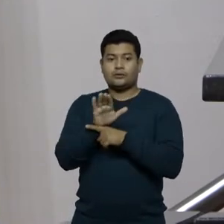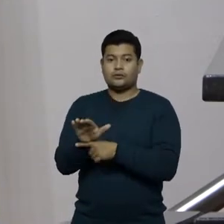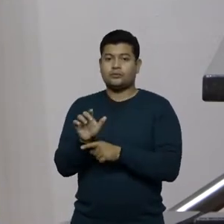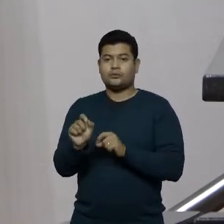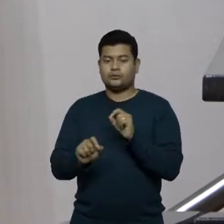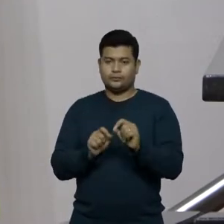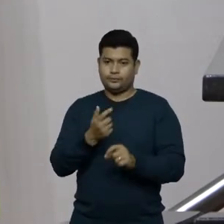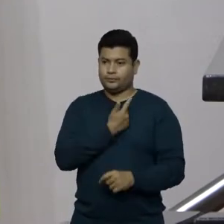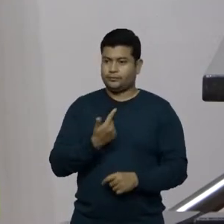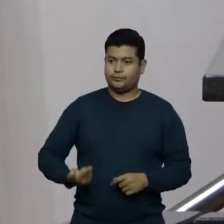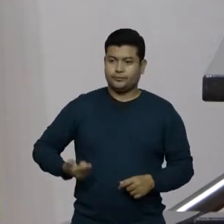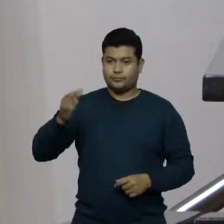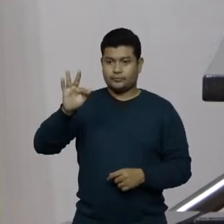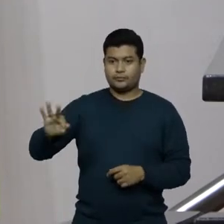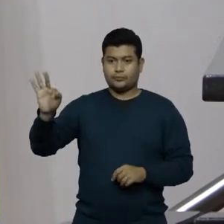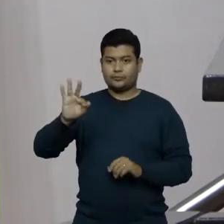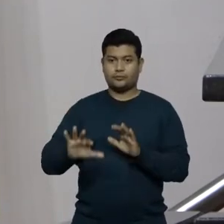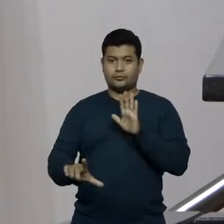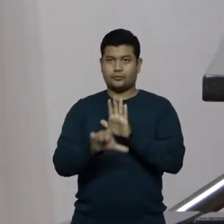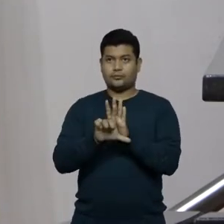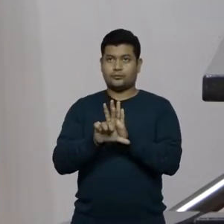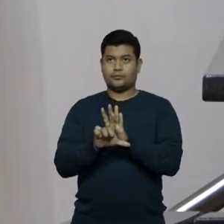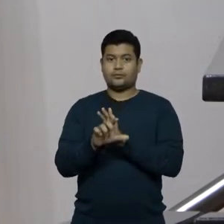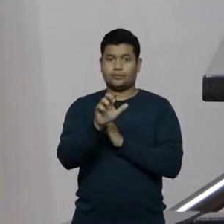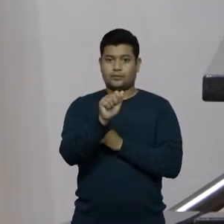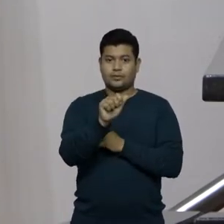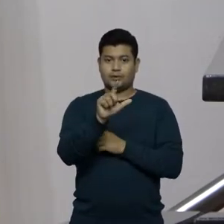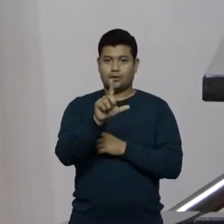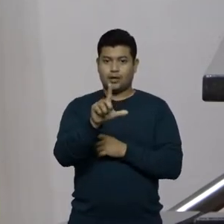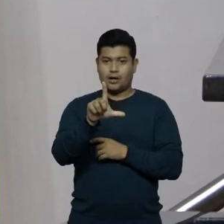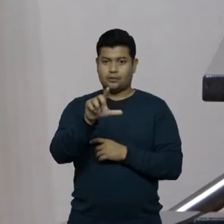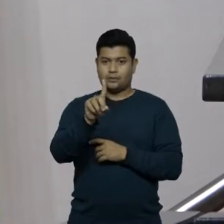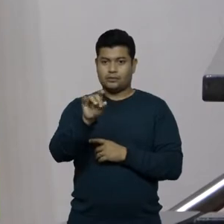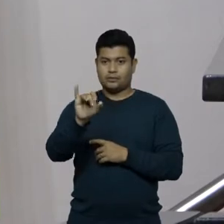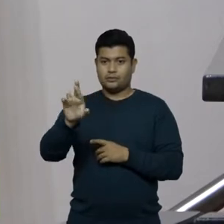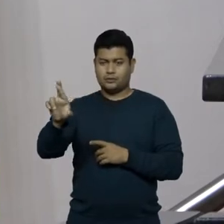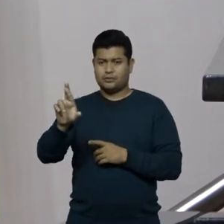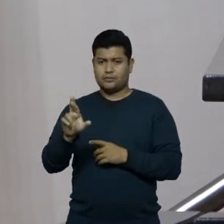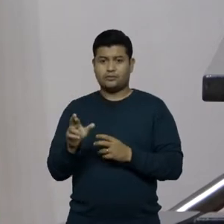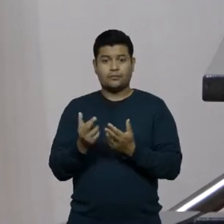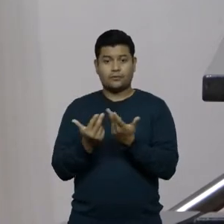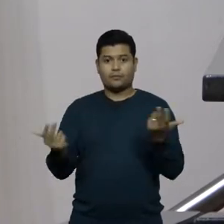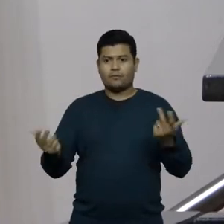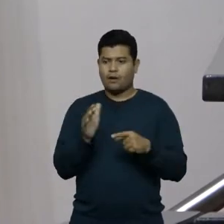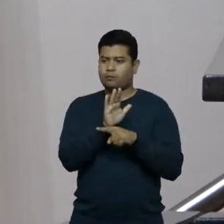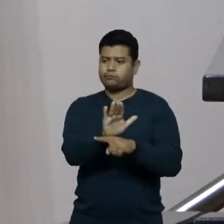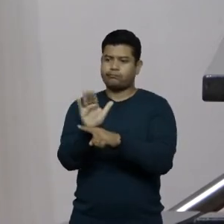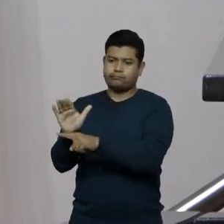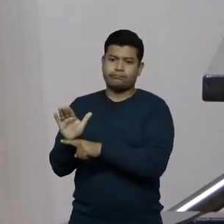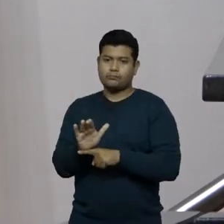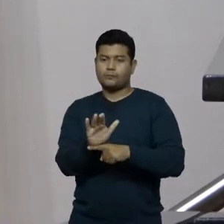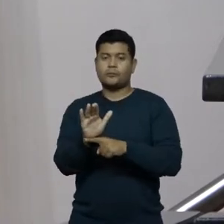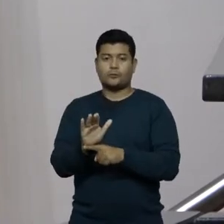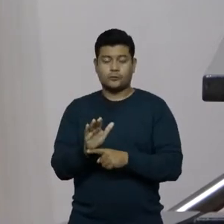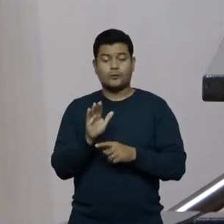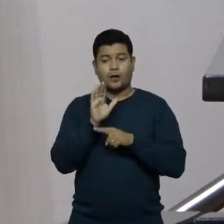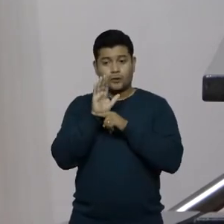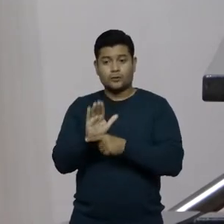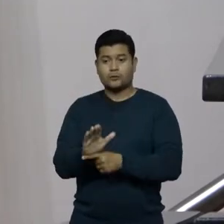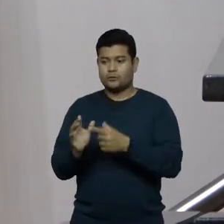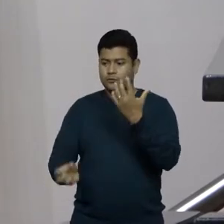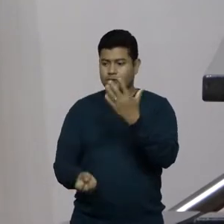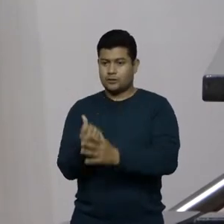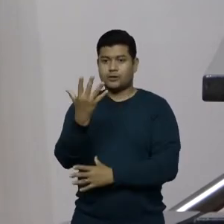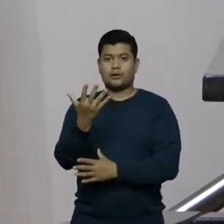através da Lei Aldir Blanc são várias mãos né que proporcionaram a